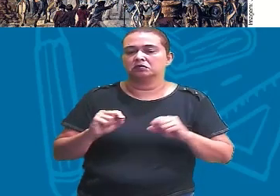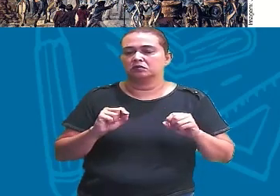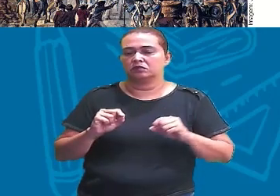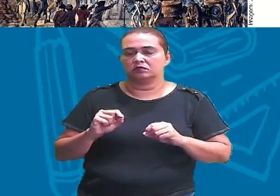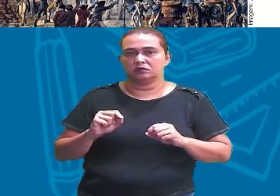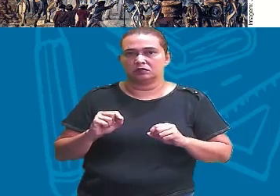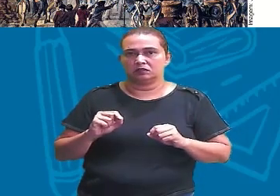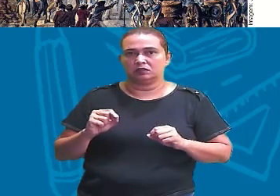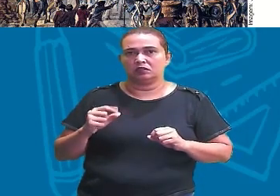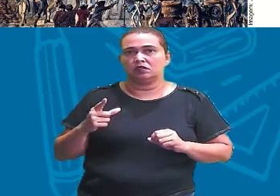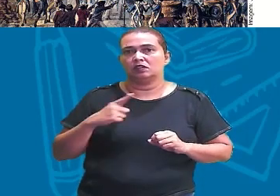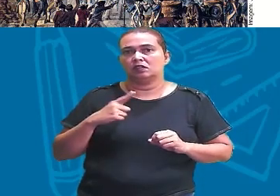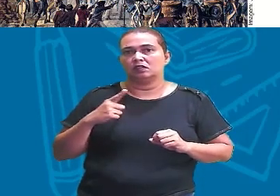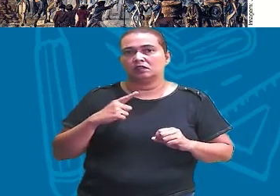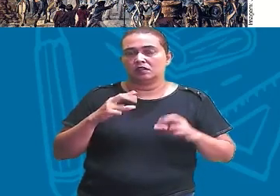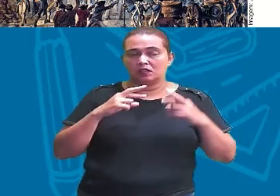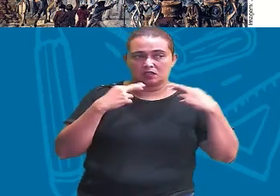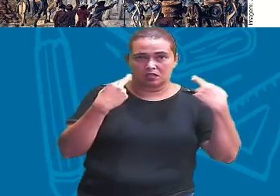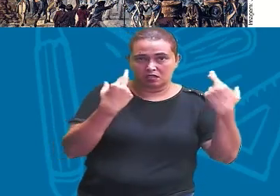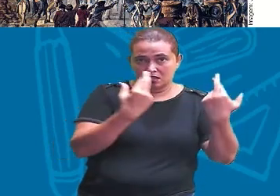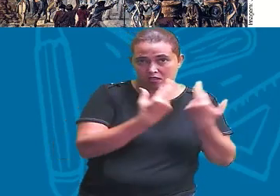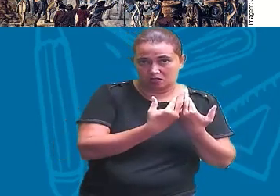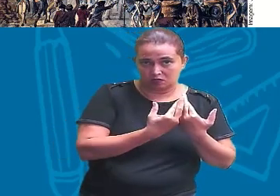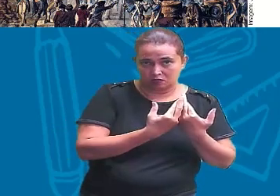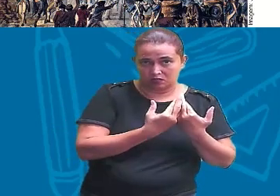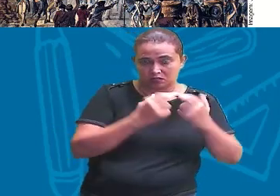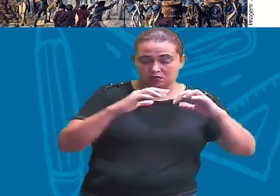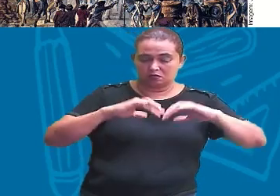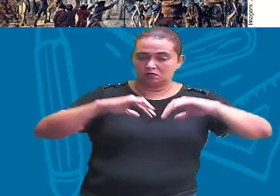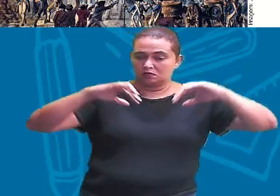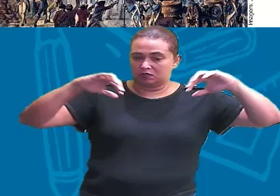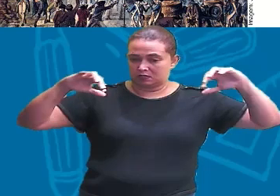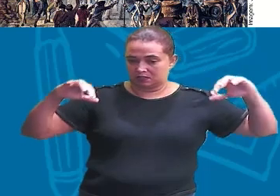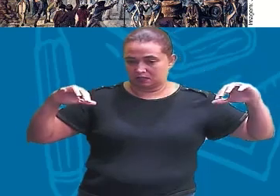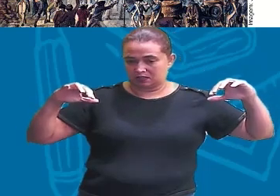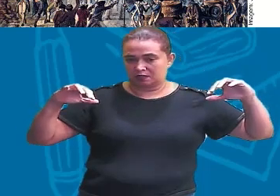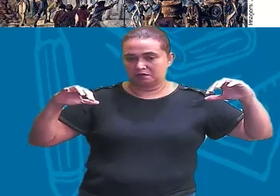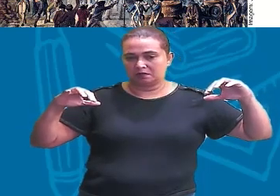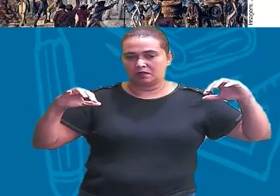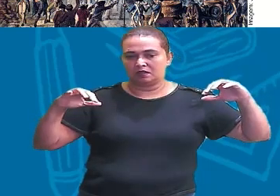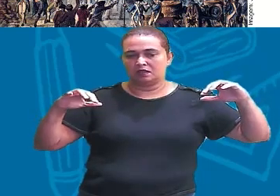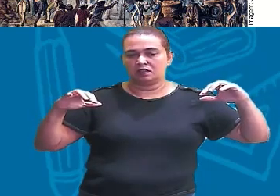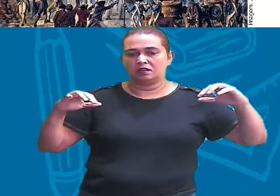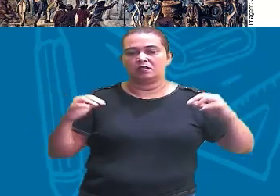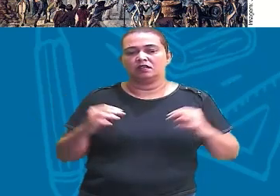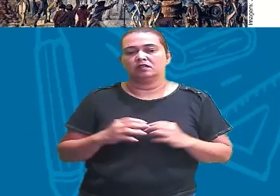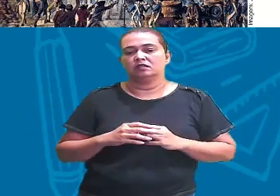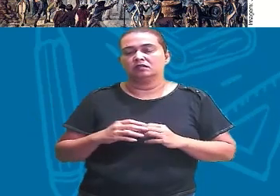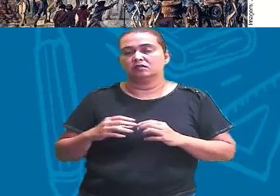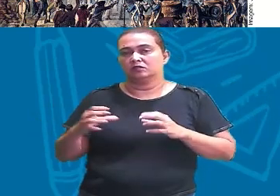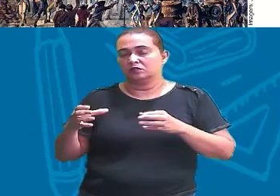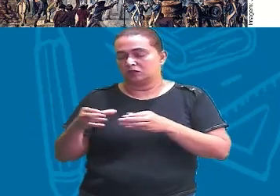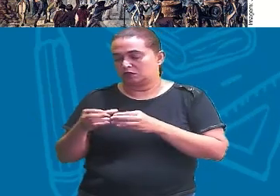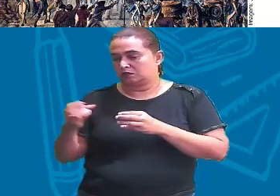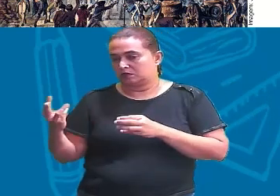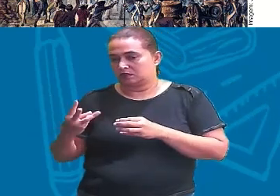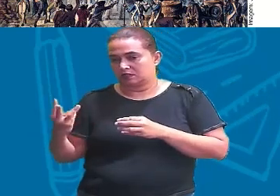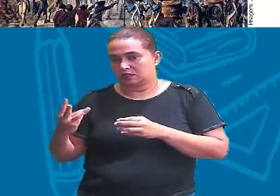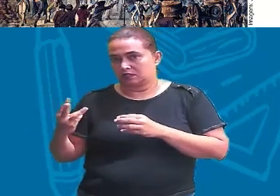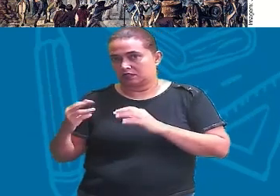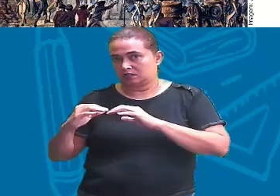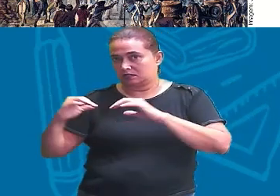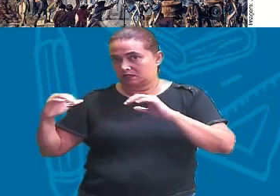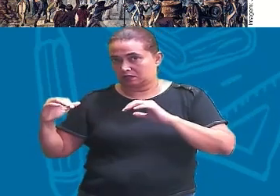terceiro estado na Assembleia está acontecendo, separada da reunião do primeiro e do segundo estado, na rua